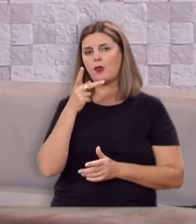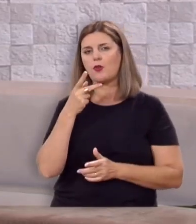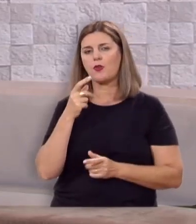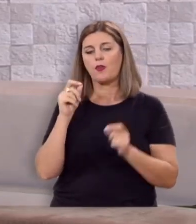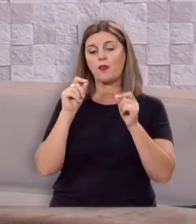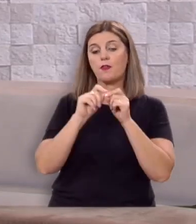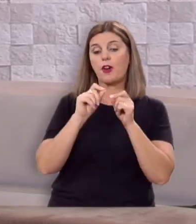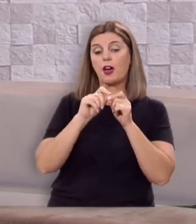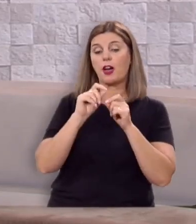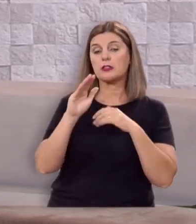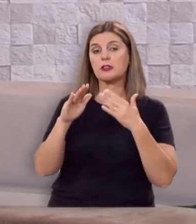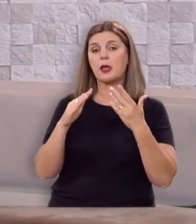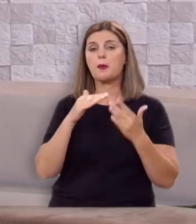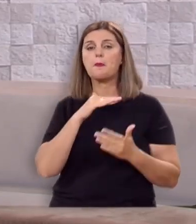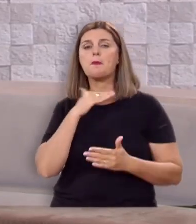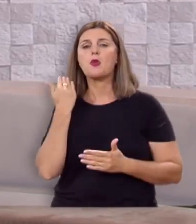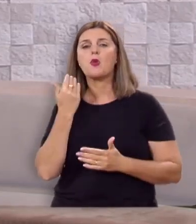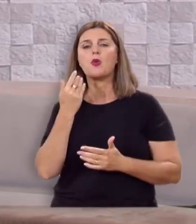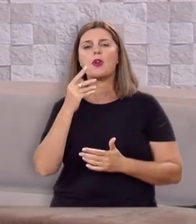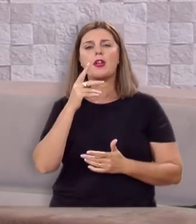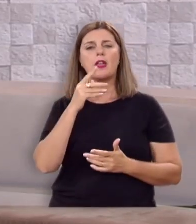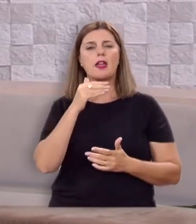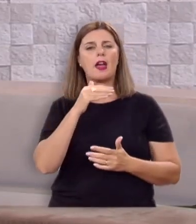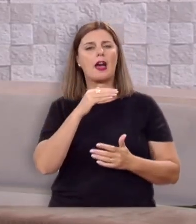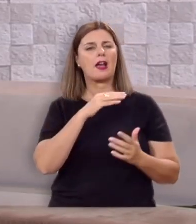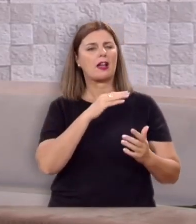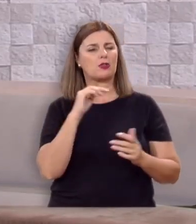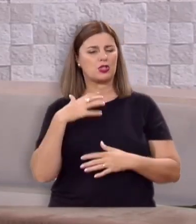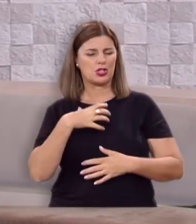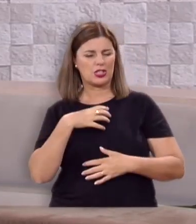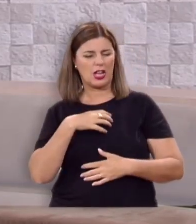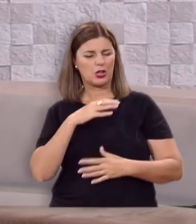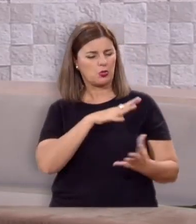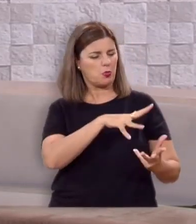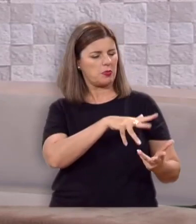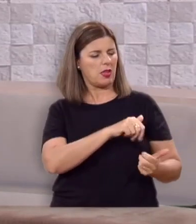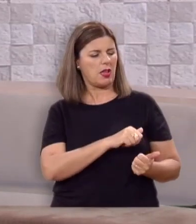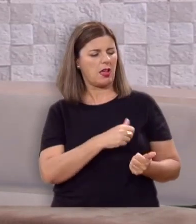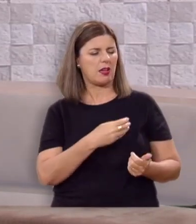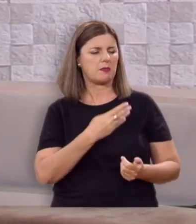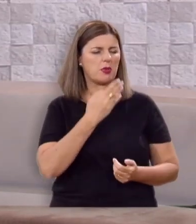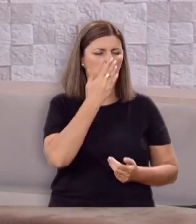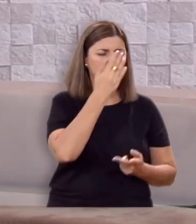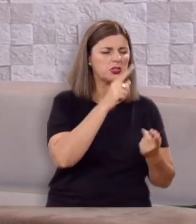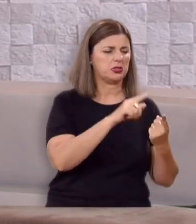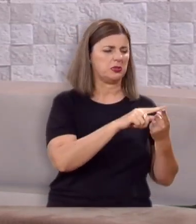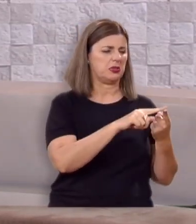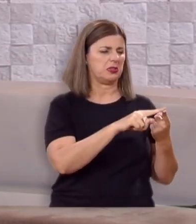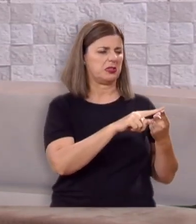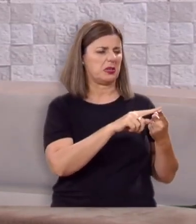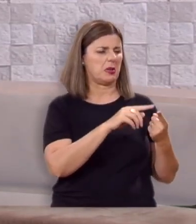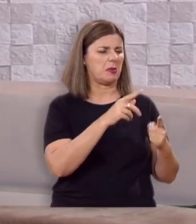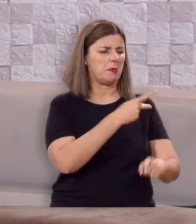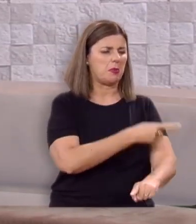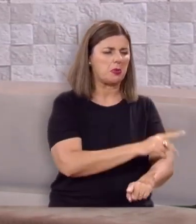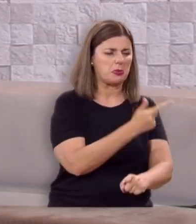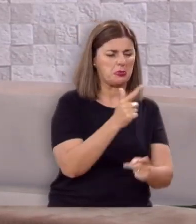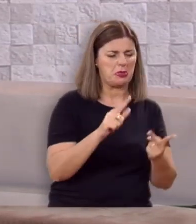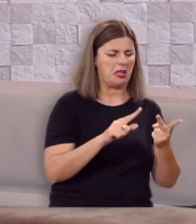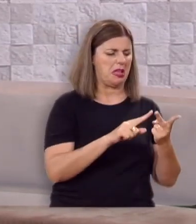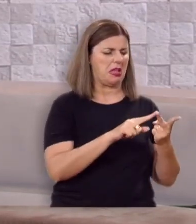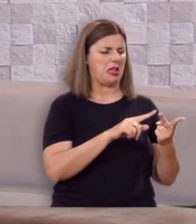pois, morrer a vossa natureza terrena. E ele começa a citar prostituição,